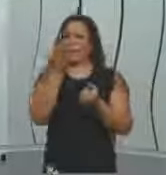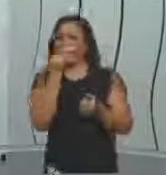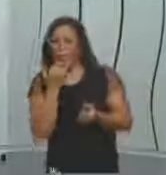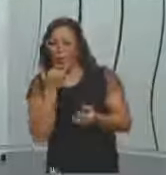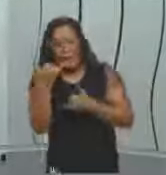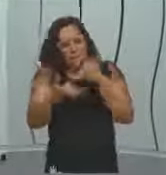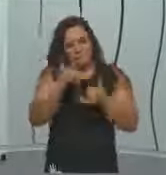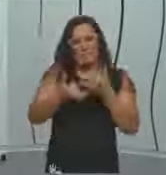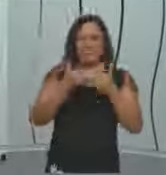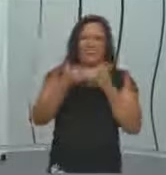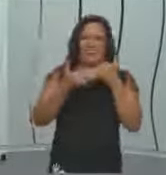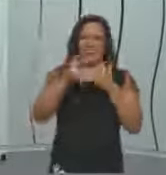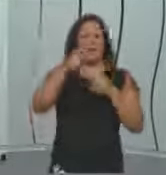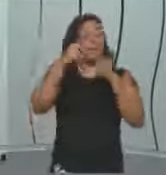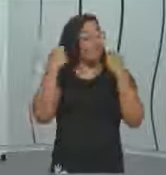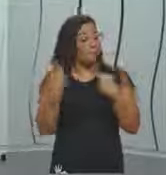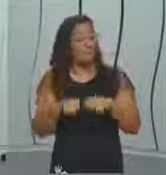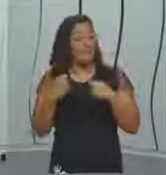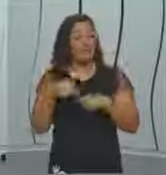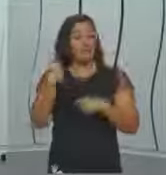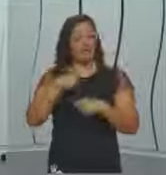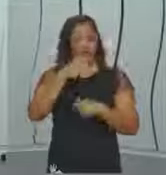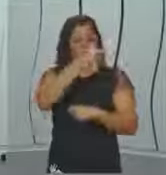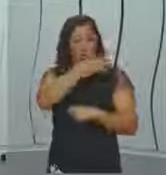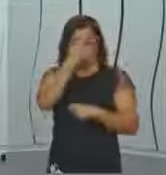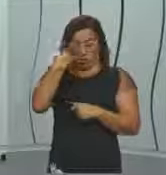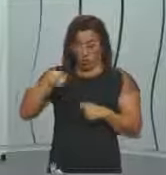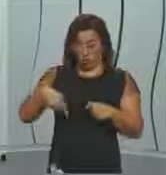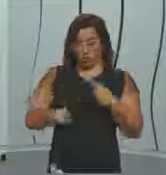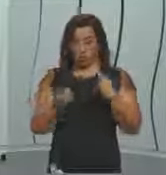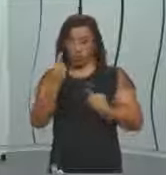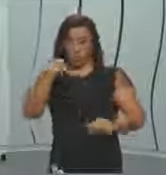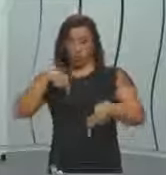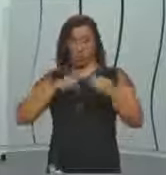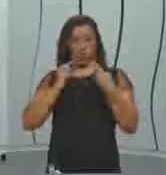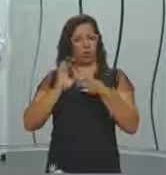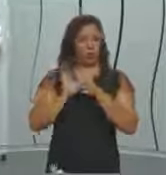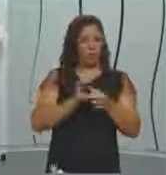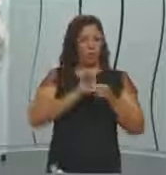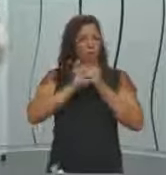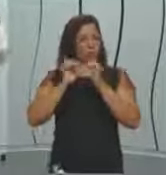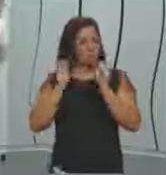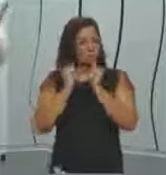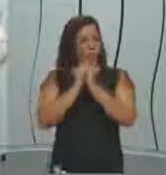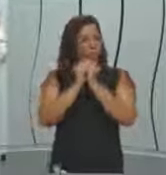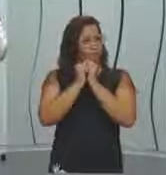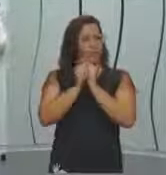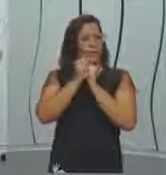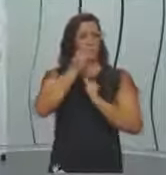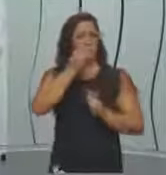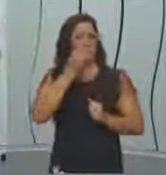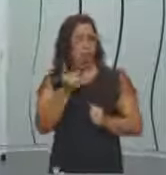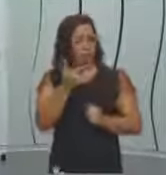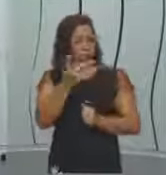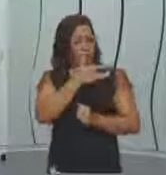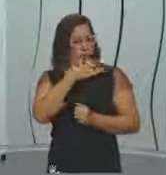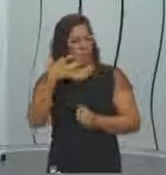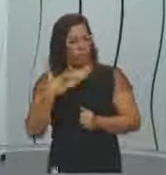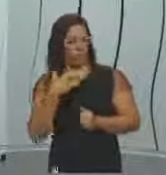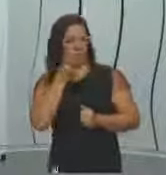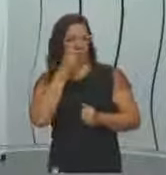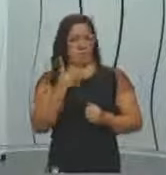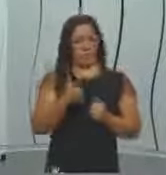alimentar, brincar, é necessário que todos os seus sistemas estejam em harmonia e todos os seus órgãos estejam funcionando